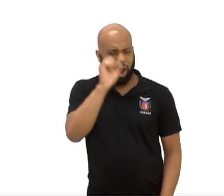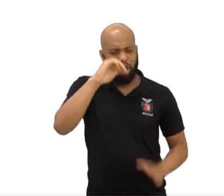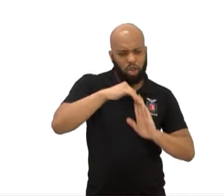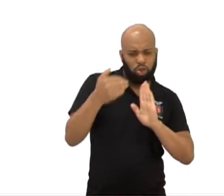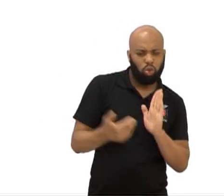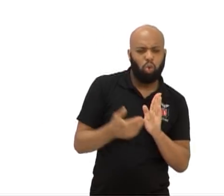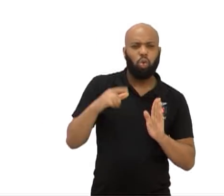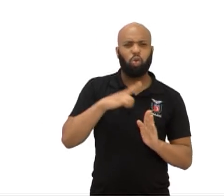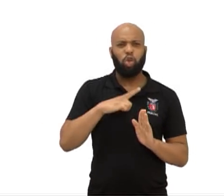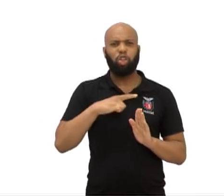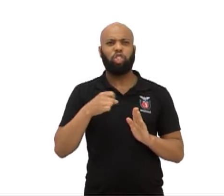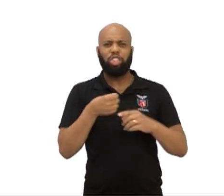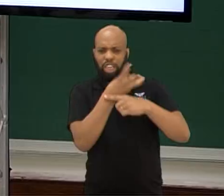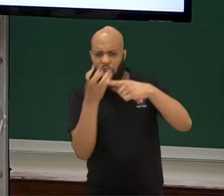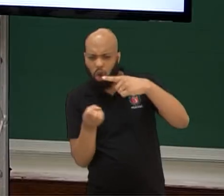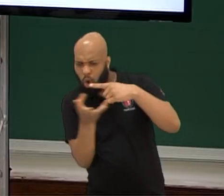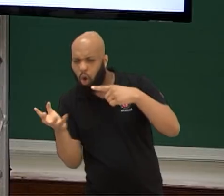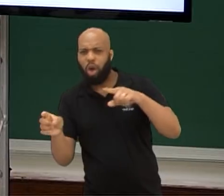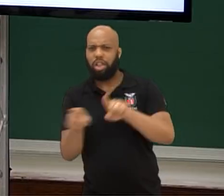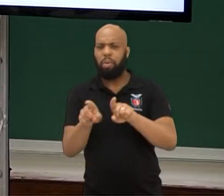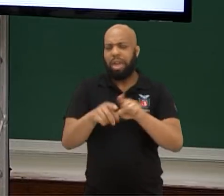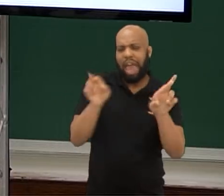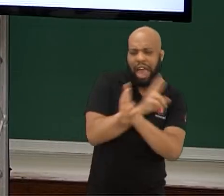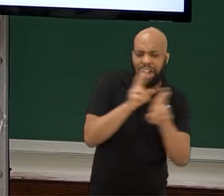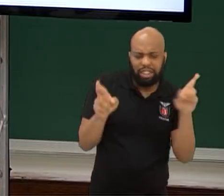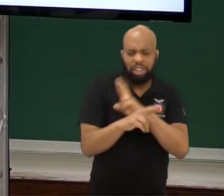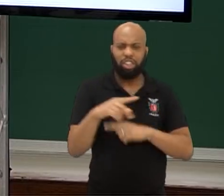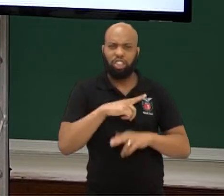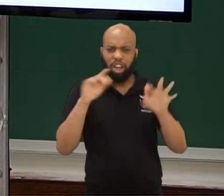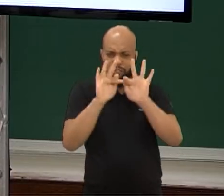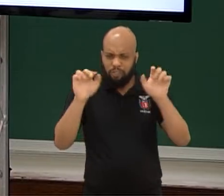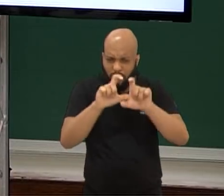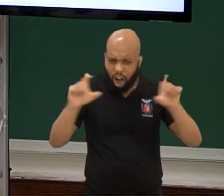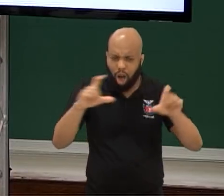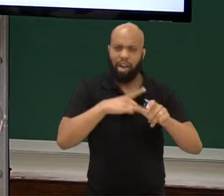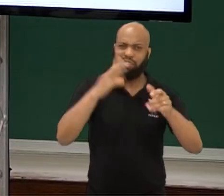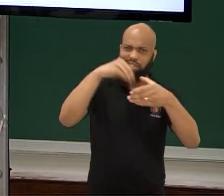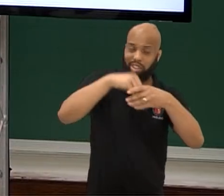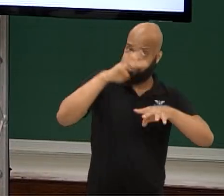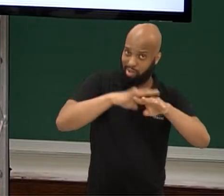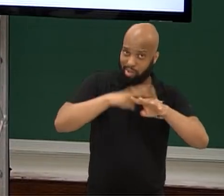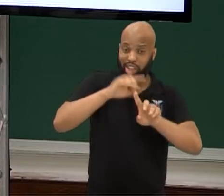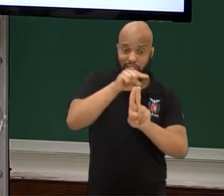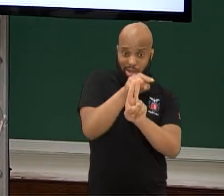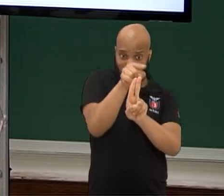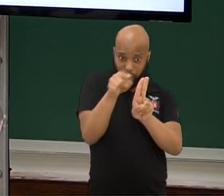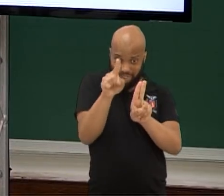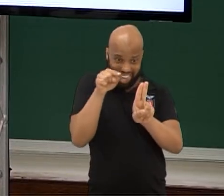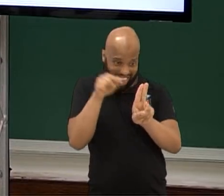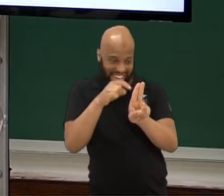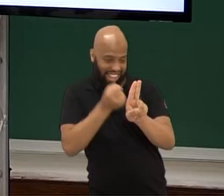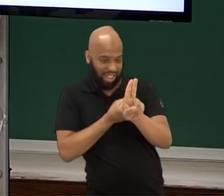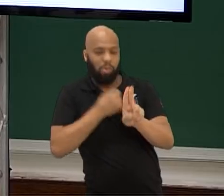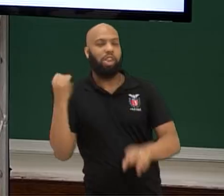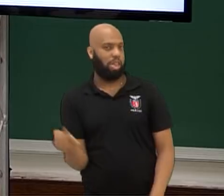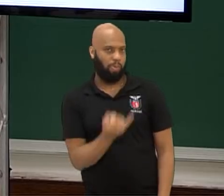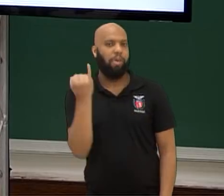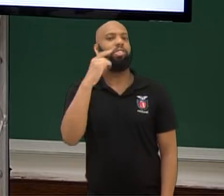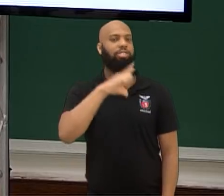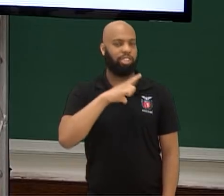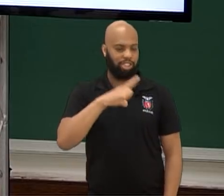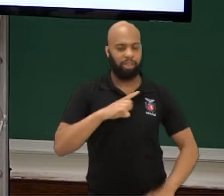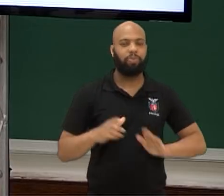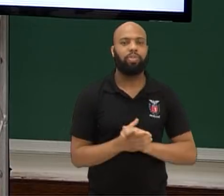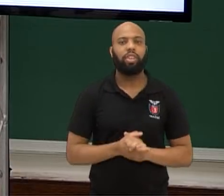as relações que ele tem. Ele é um número bem importante na matemática, né? Agora, nesta aula de